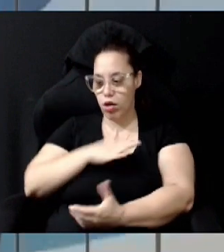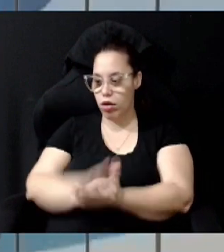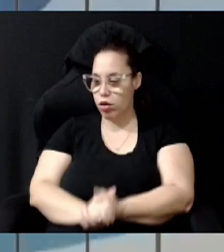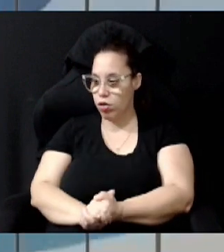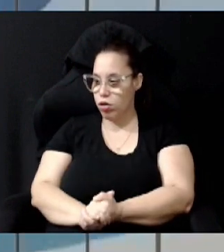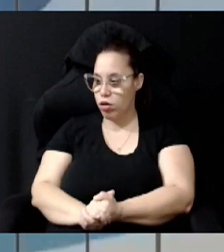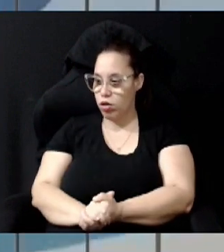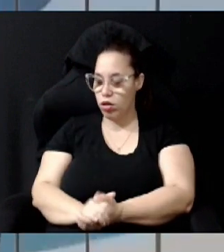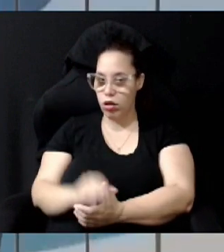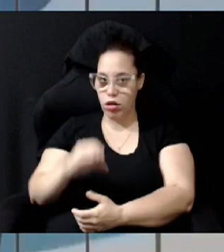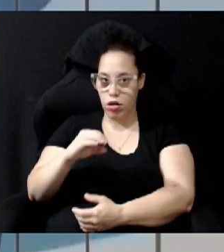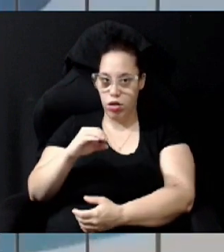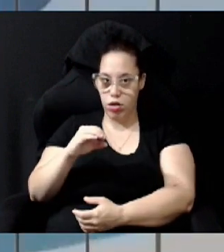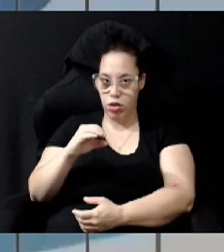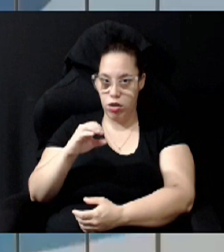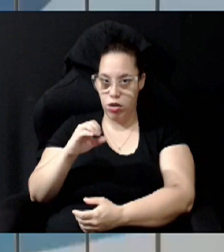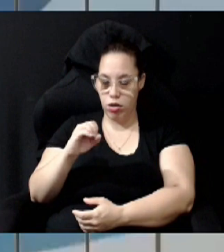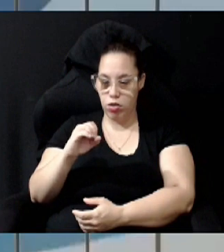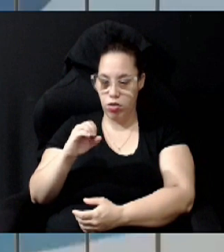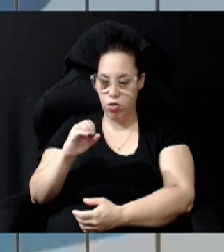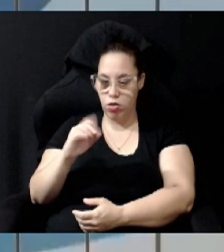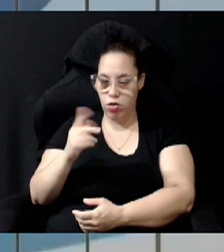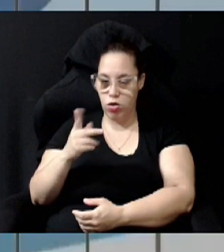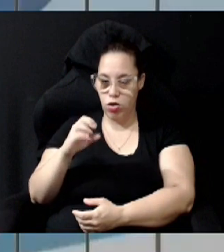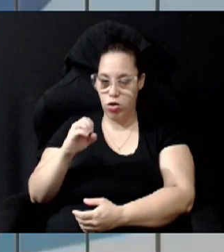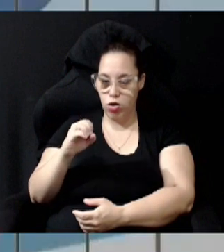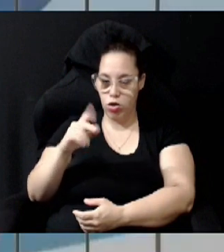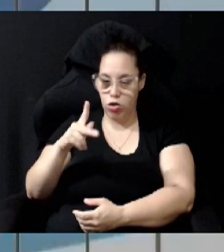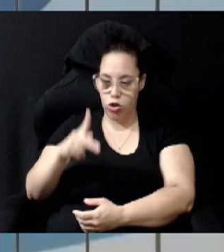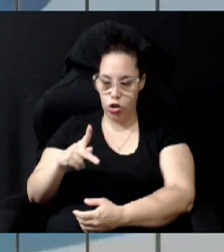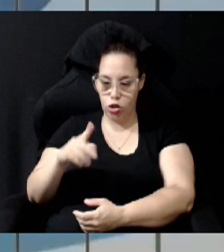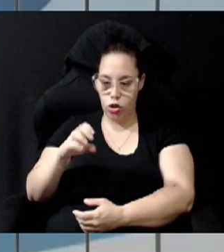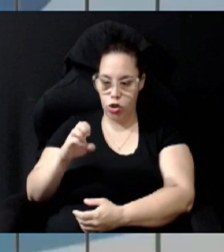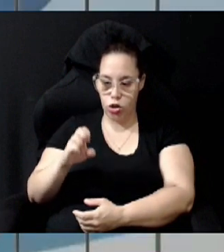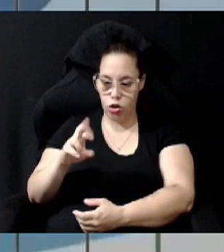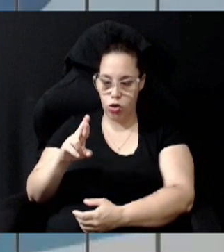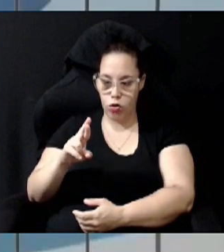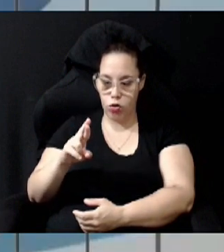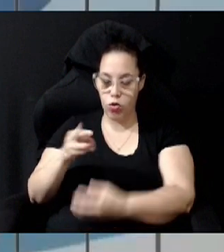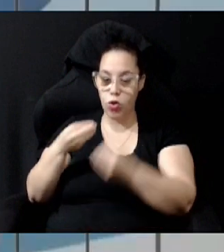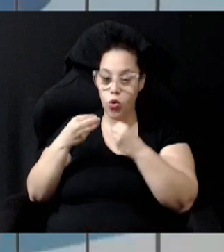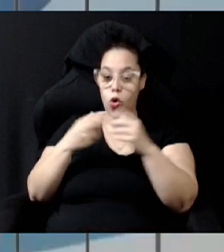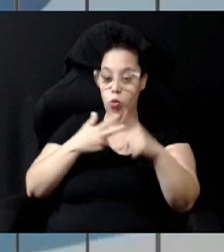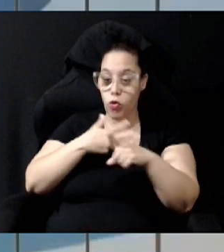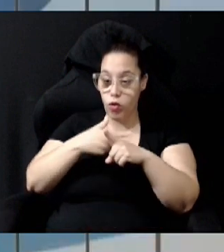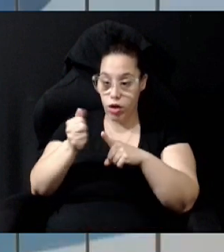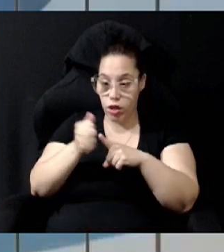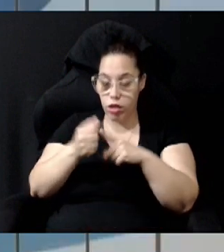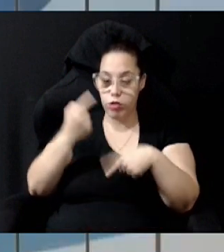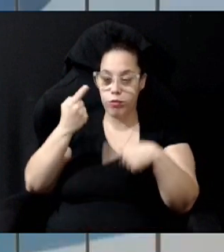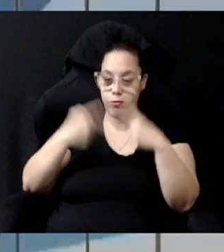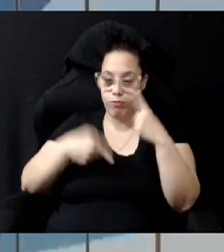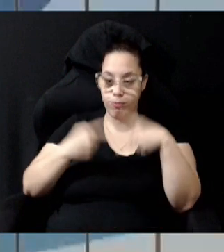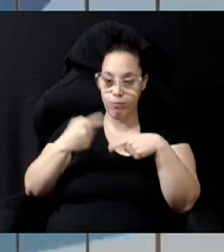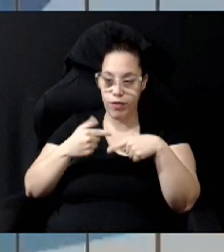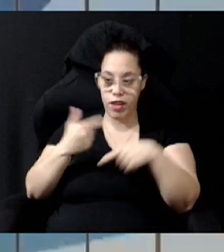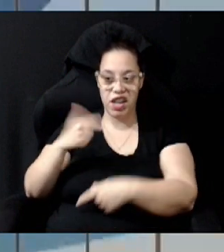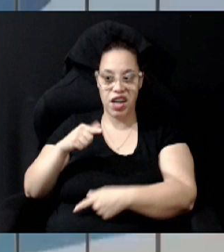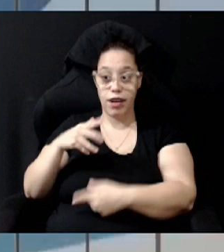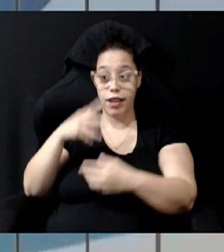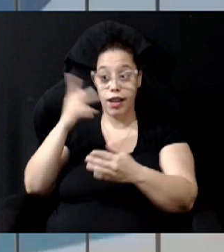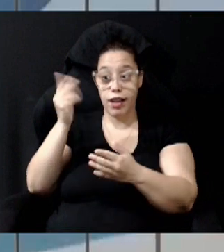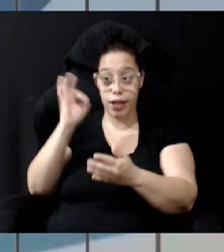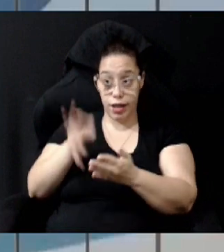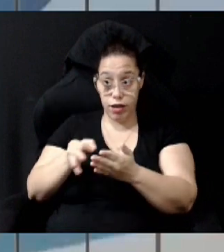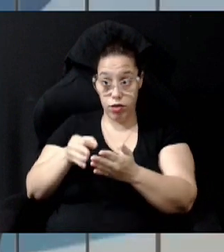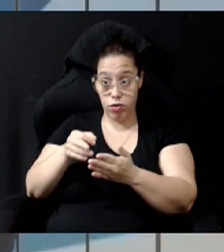Arthur Schopenhauer, filósofo alemão, né, escreveu um livro Como Vencer Discussões Sem Ter Razão. É o livro que meu pai me deu